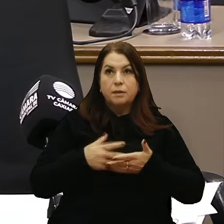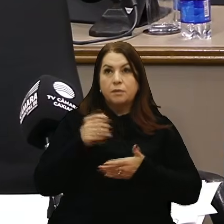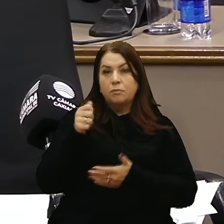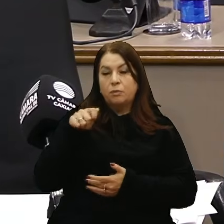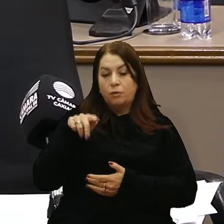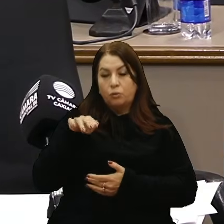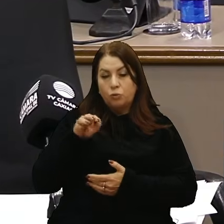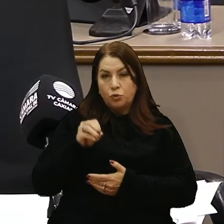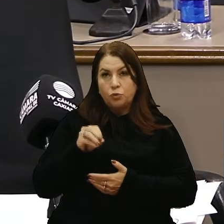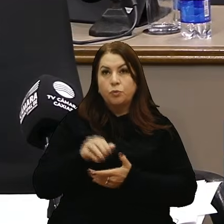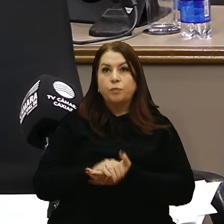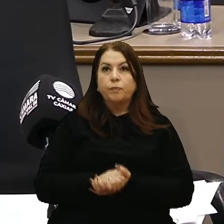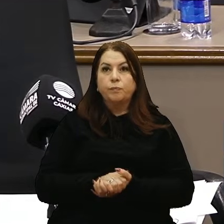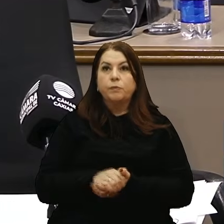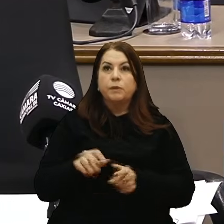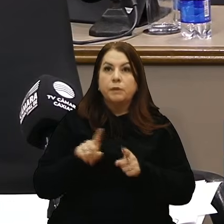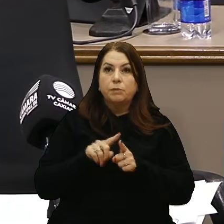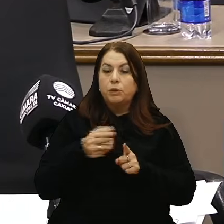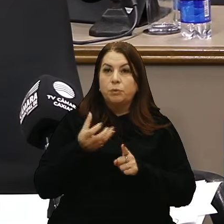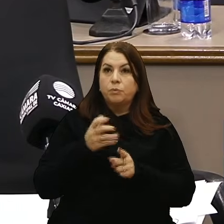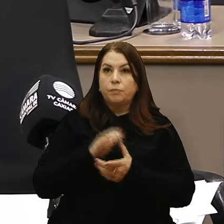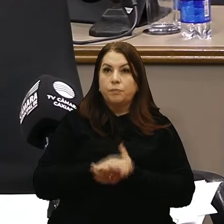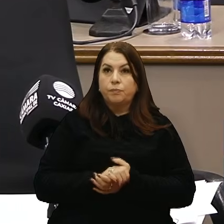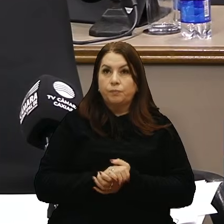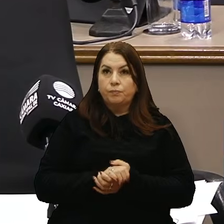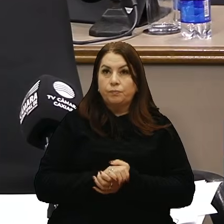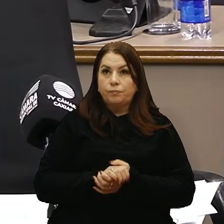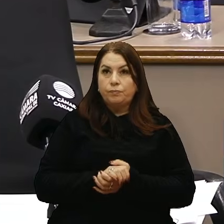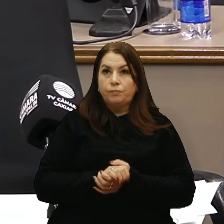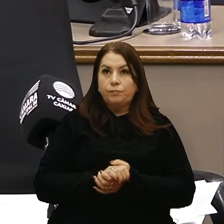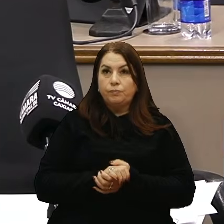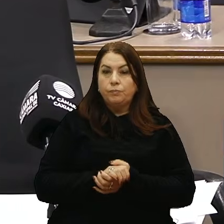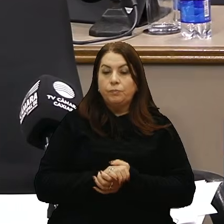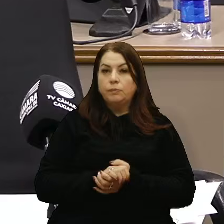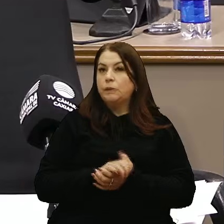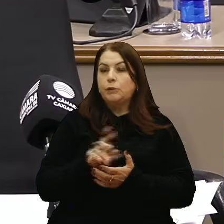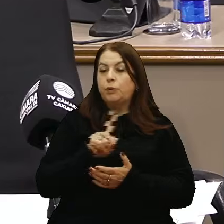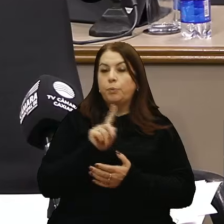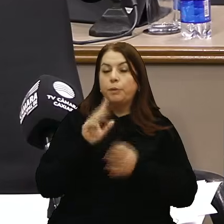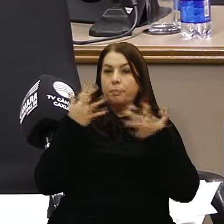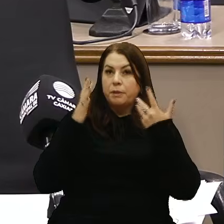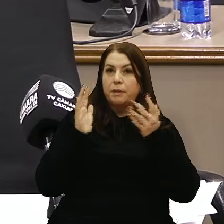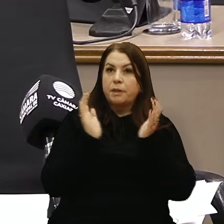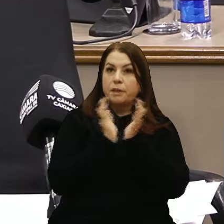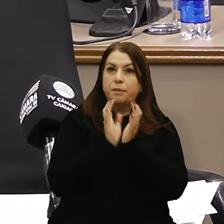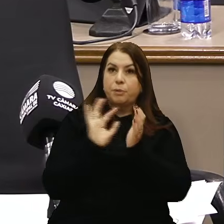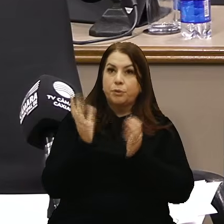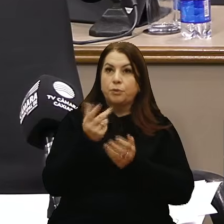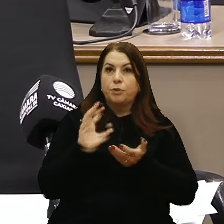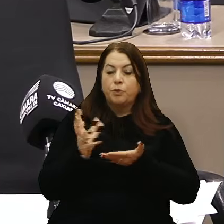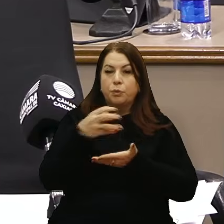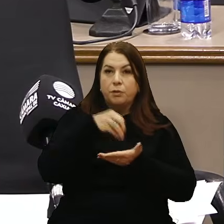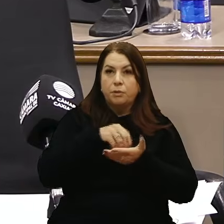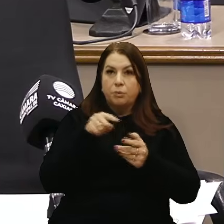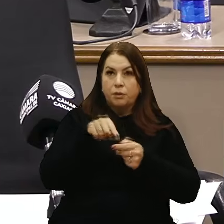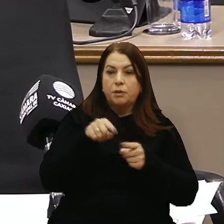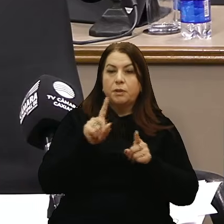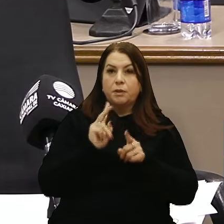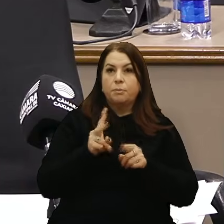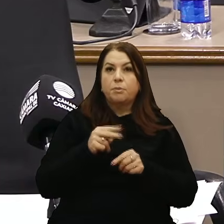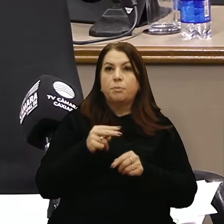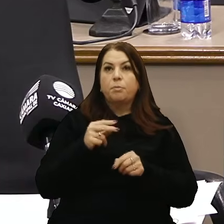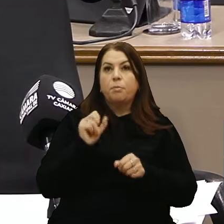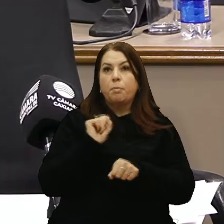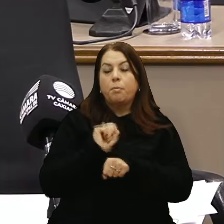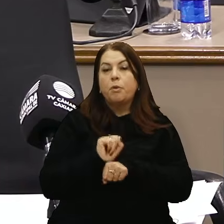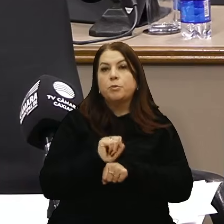né? Também não poderia deixar de parabenizar essa equipe toda da Codeca que está por aqui hoje. Sempre que posso, cumprimento